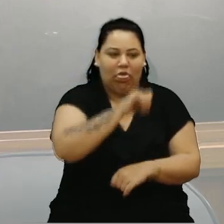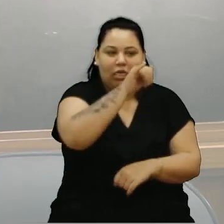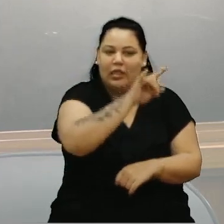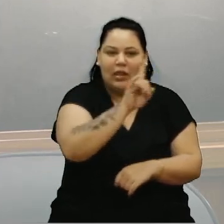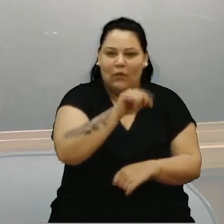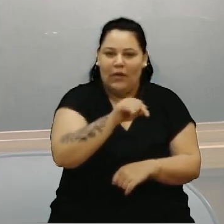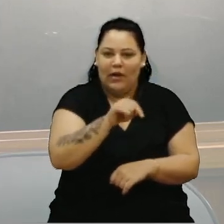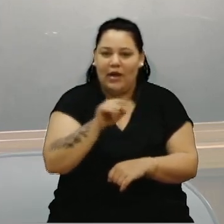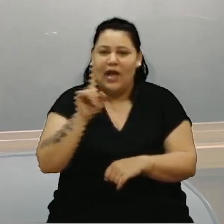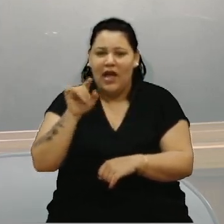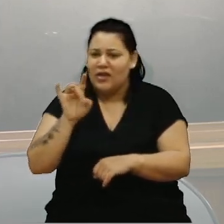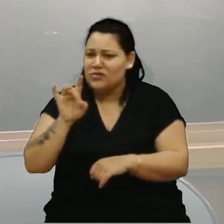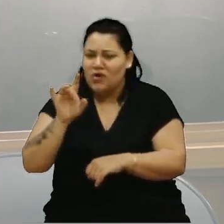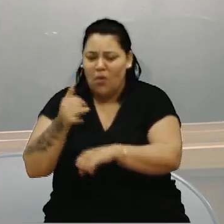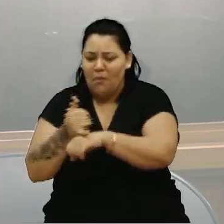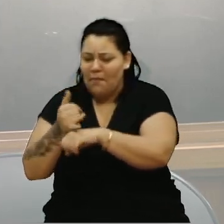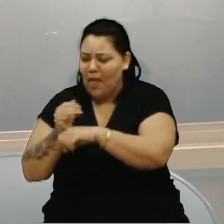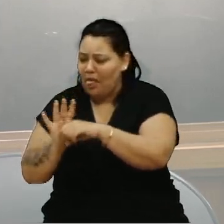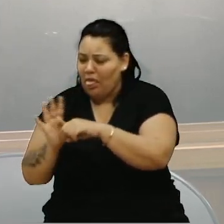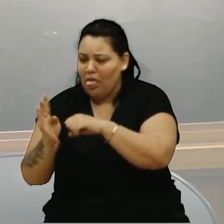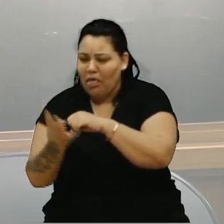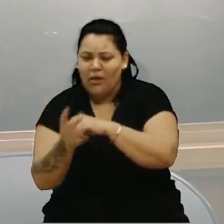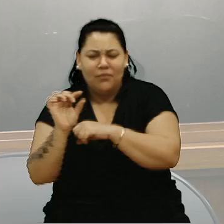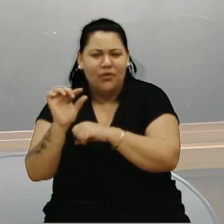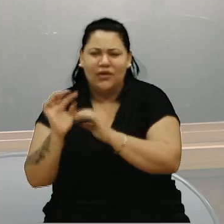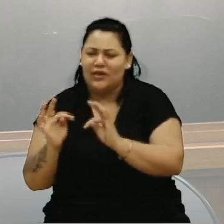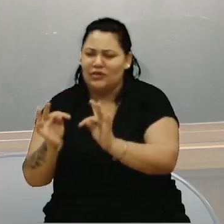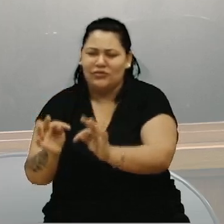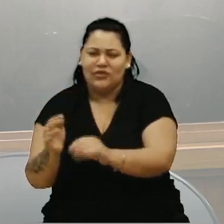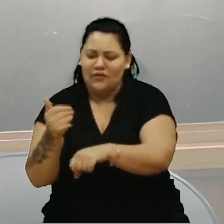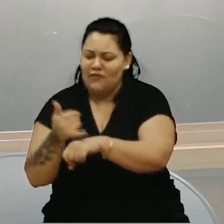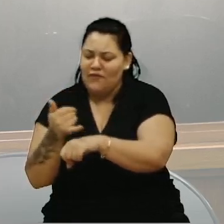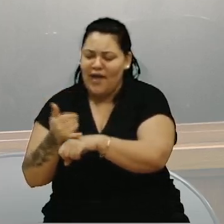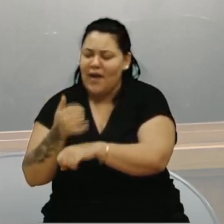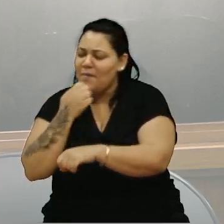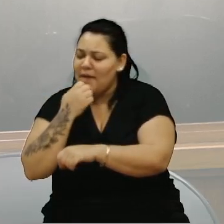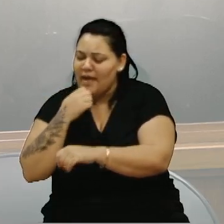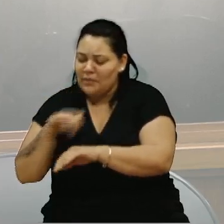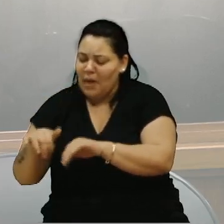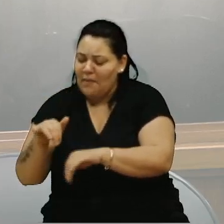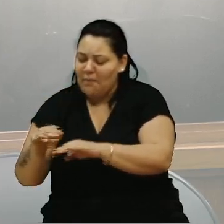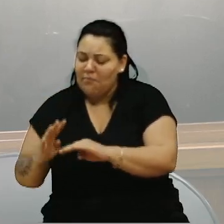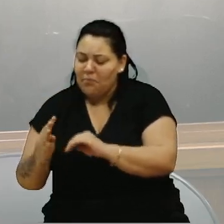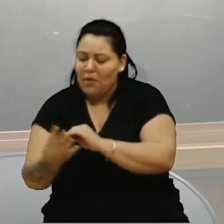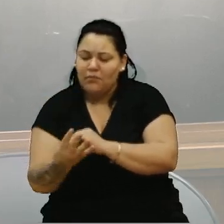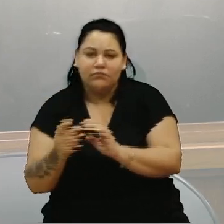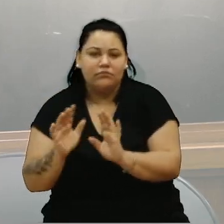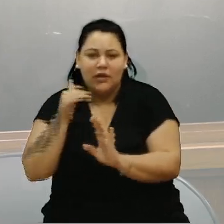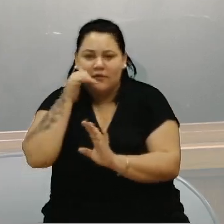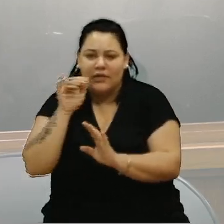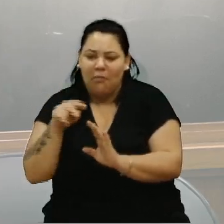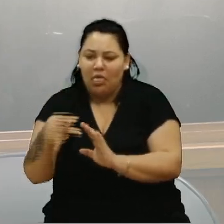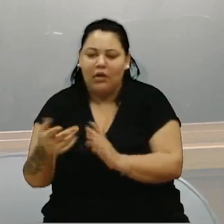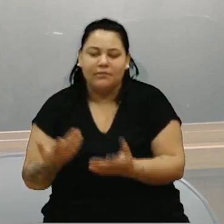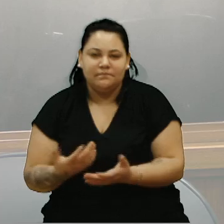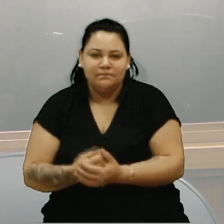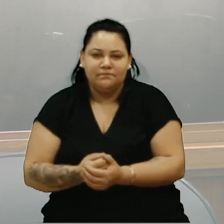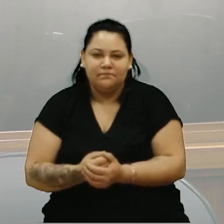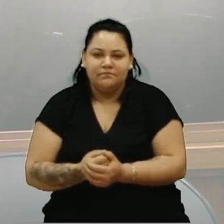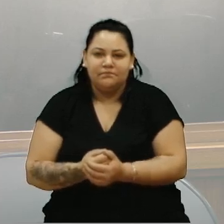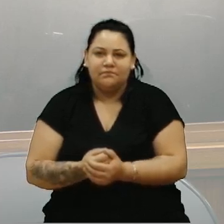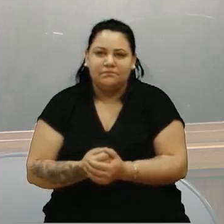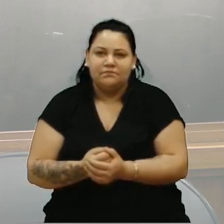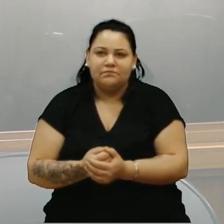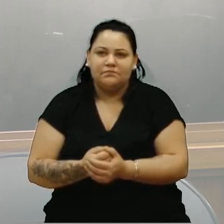é um guarda-reio, né? Pouca tecnologia, ferro, concreto, fazer o buraco. Então, esse é o problema,